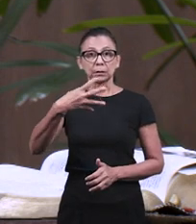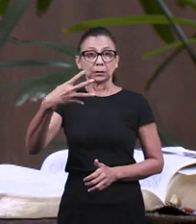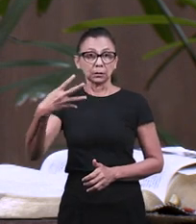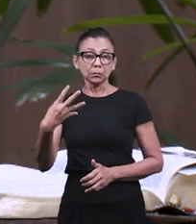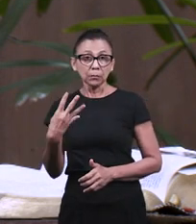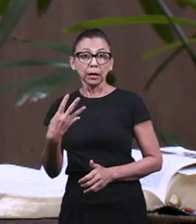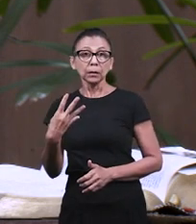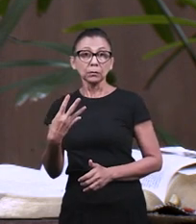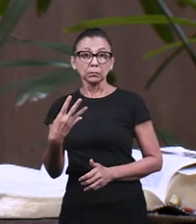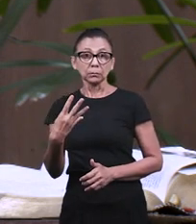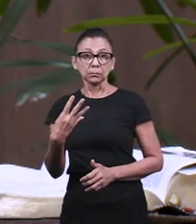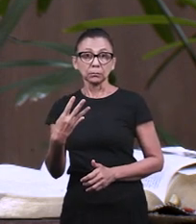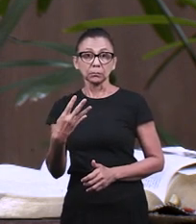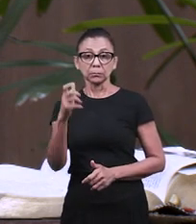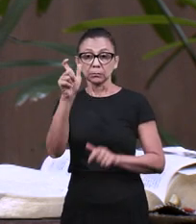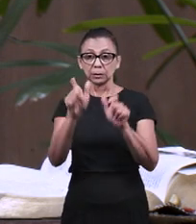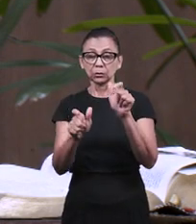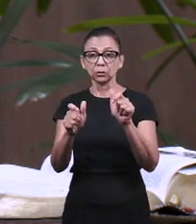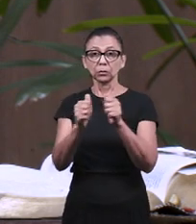livro do Apocalipse.